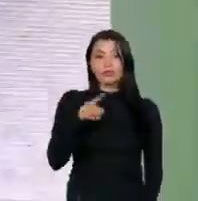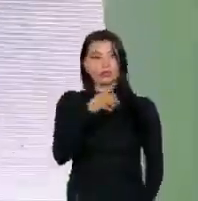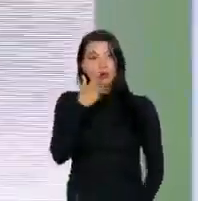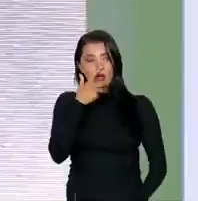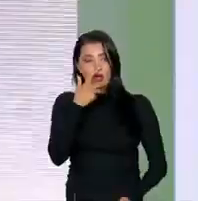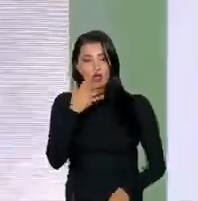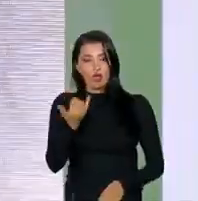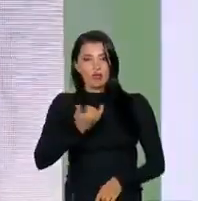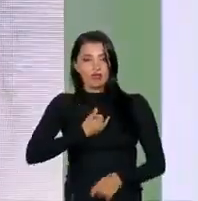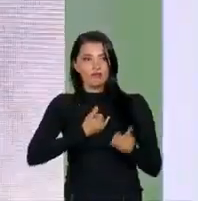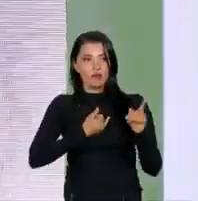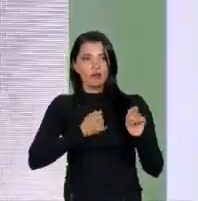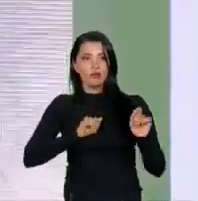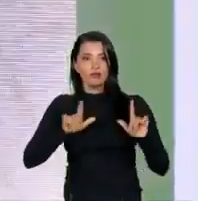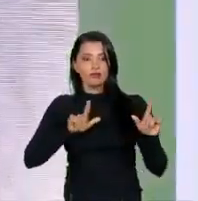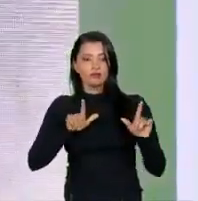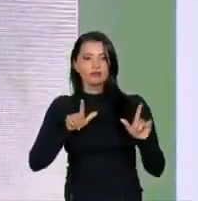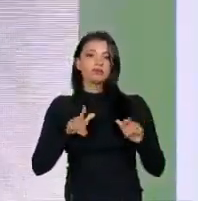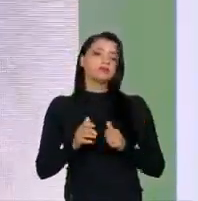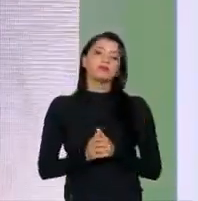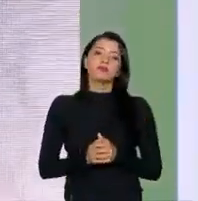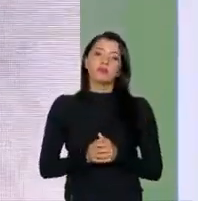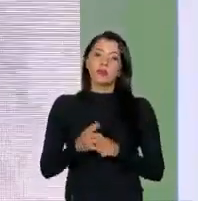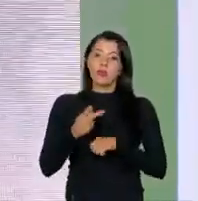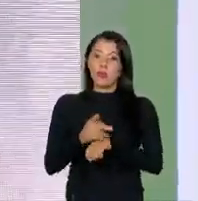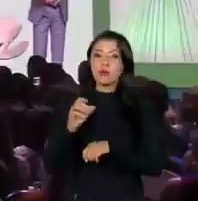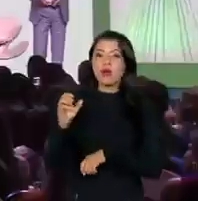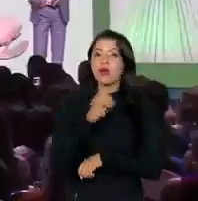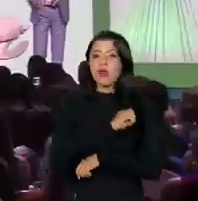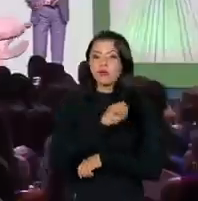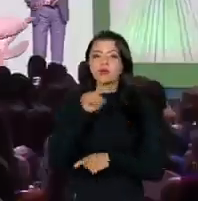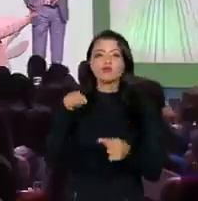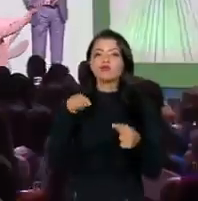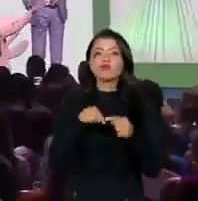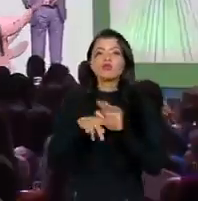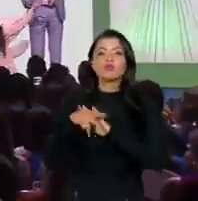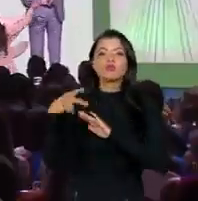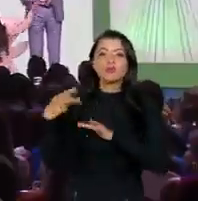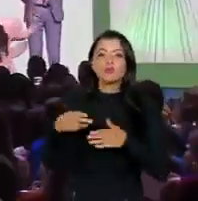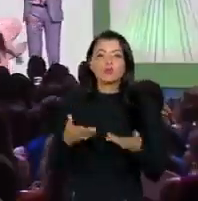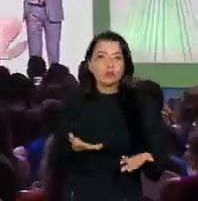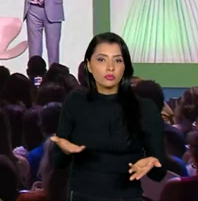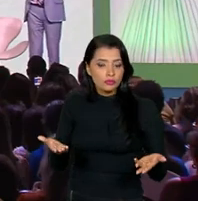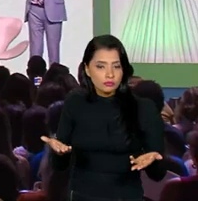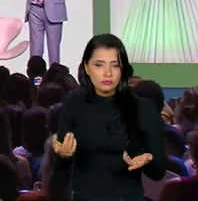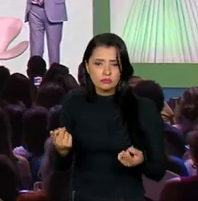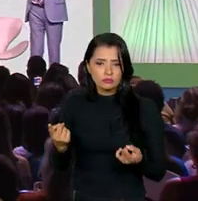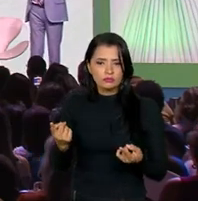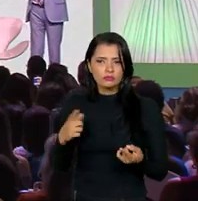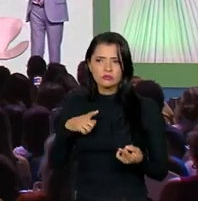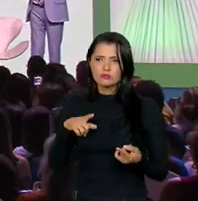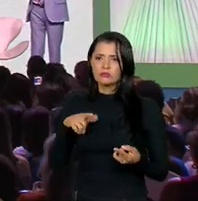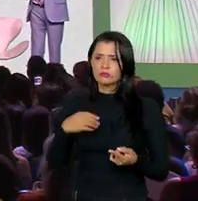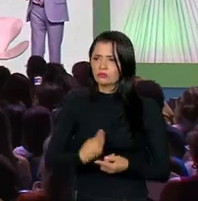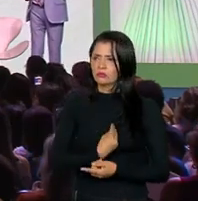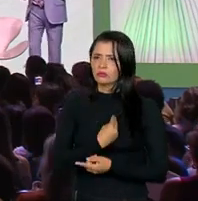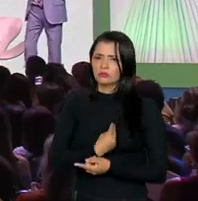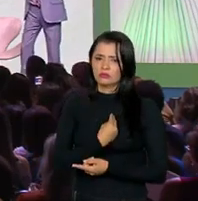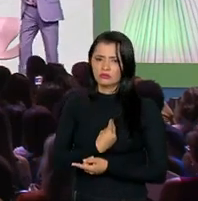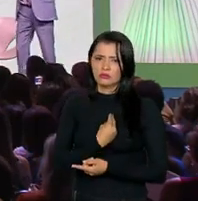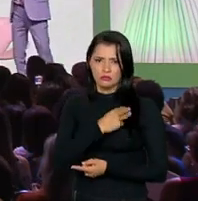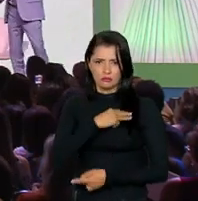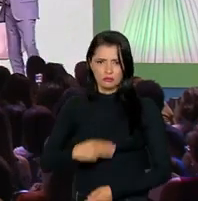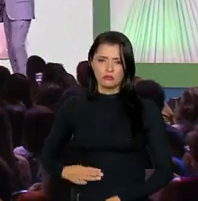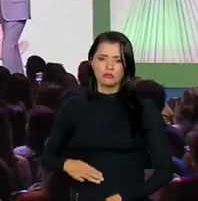aqui. Bom, então vou procurar ser mais rápido. Bom, o objetivo O Wellington está aqui? O